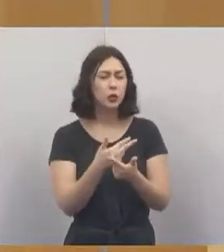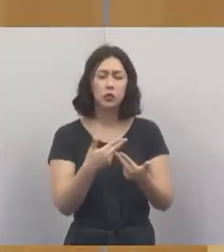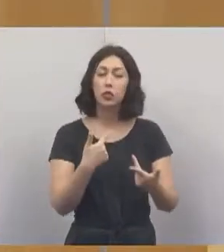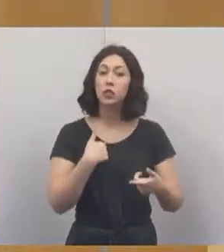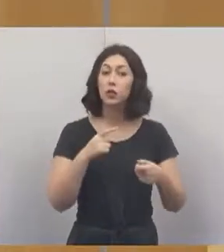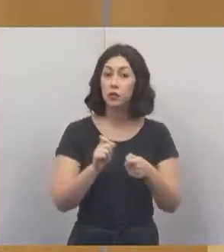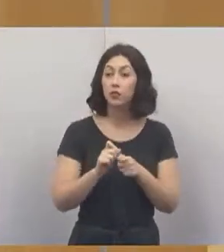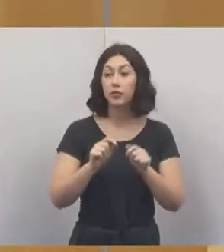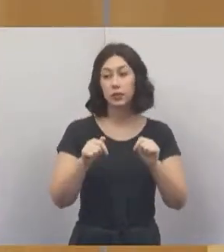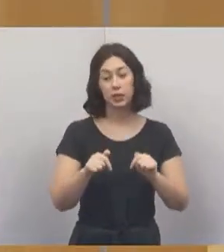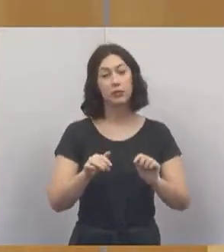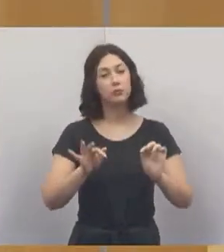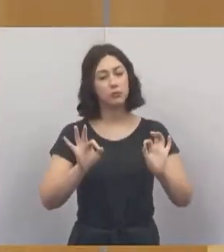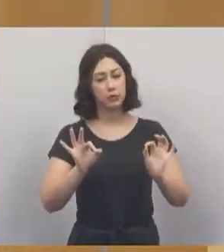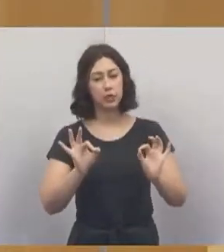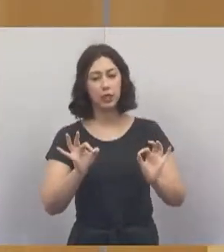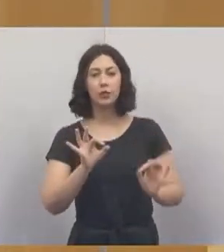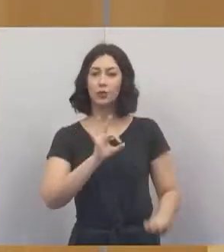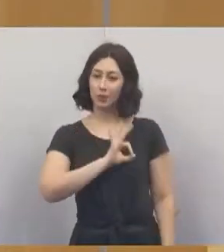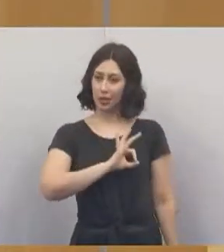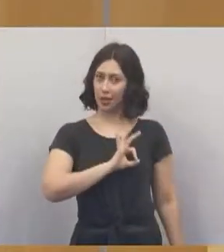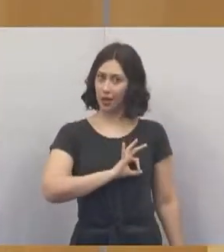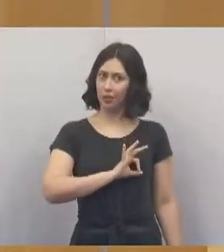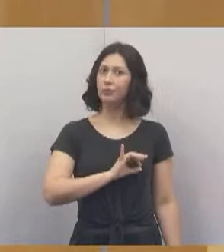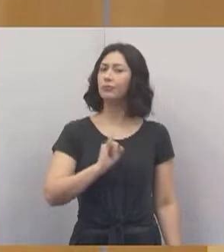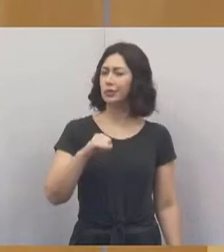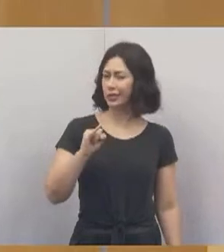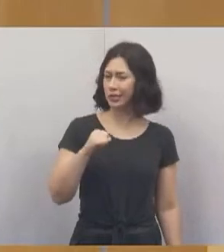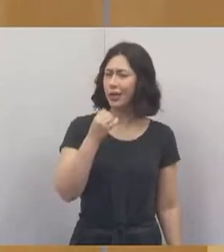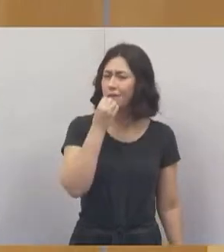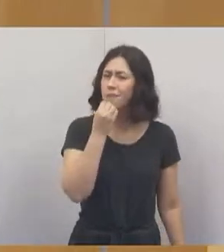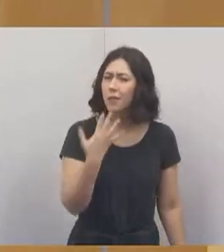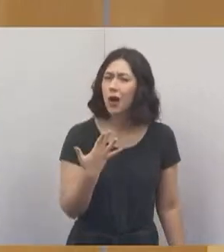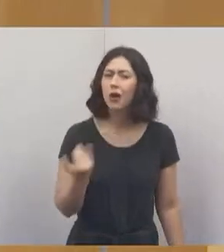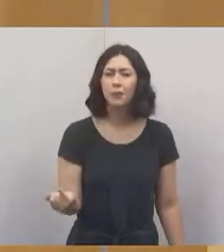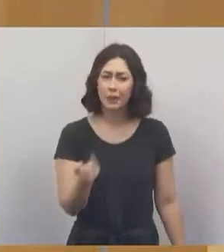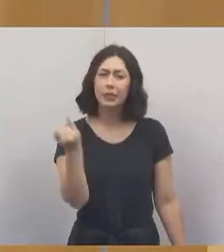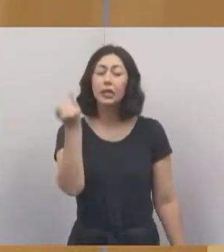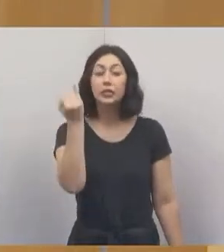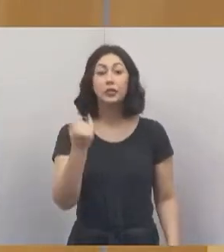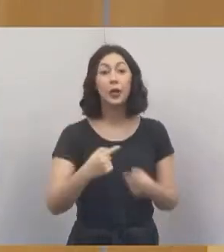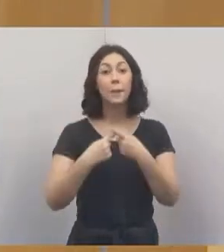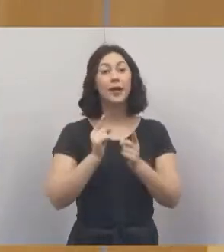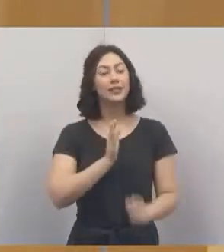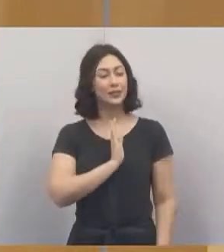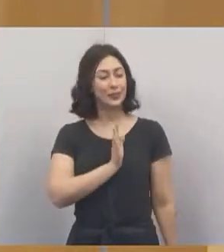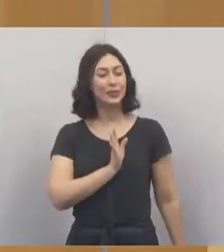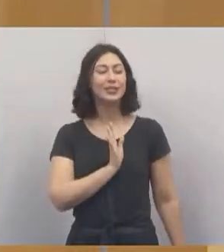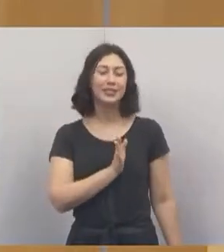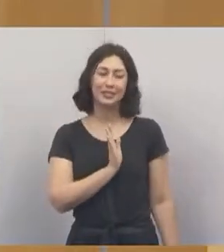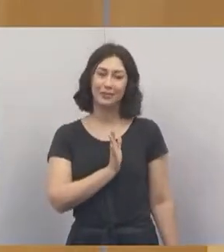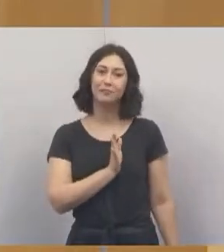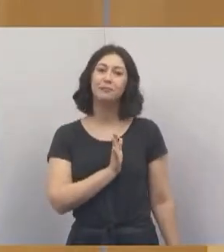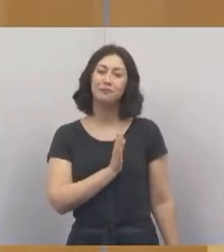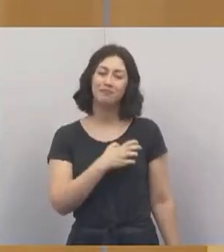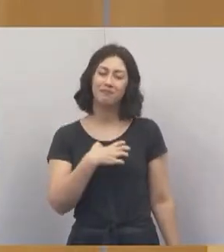casa, claro que o salário é bom, a gente precisa sobreviver, mas é com o coração. Tudo que eu faço aqui é